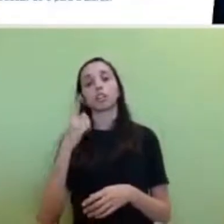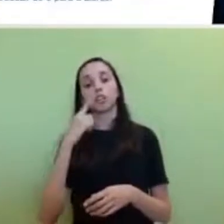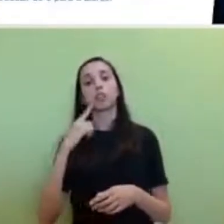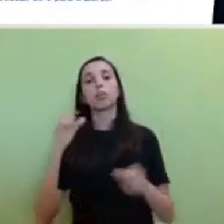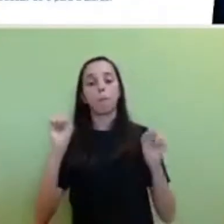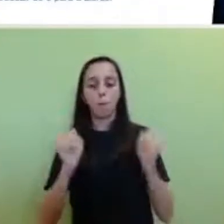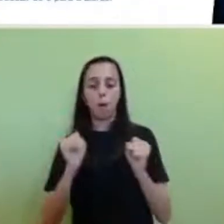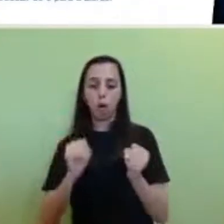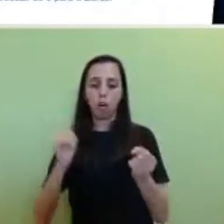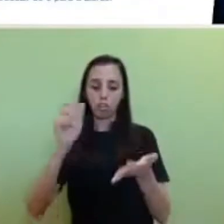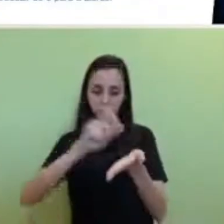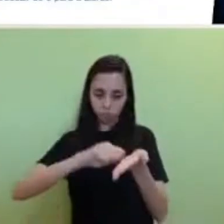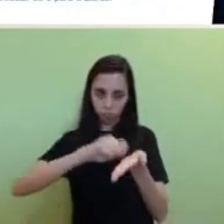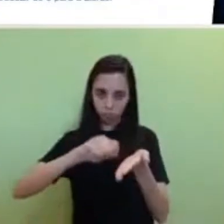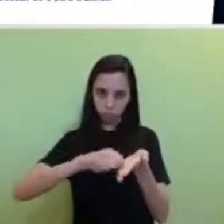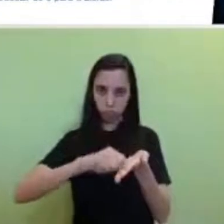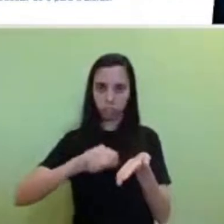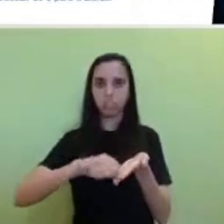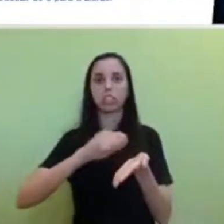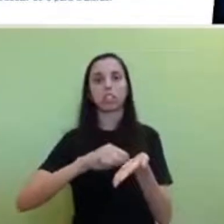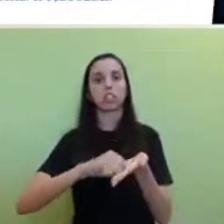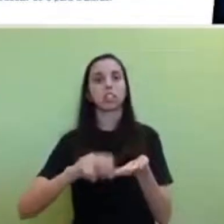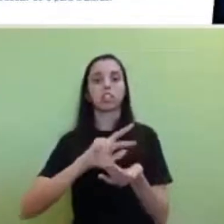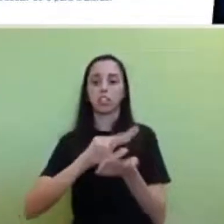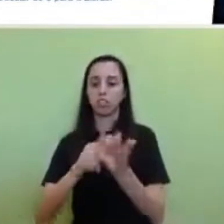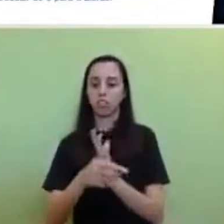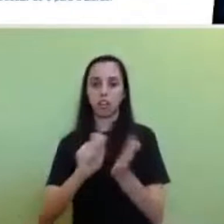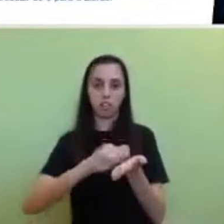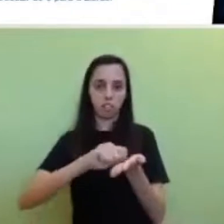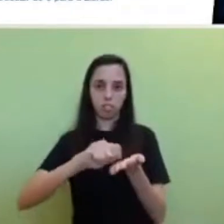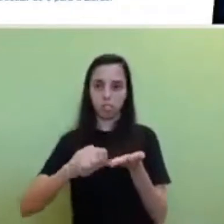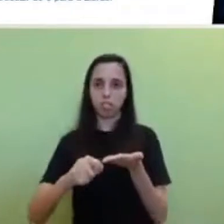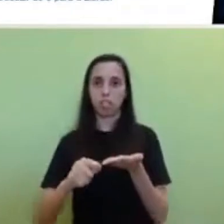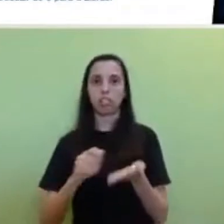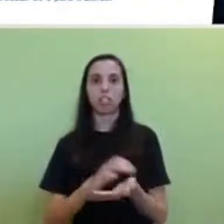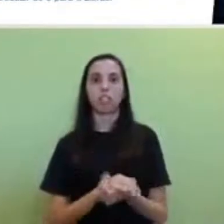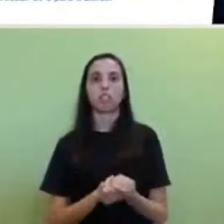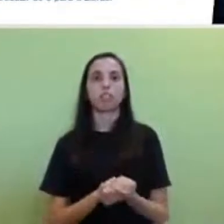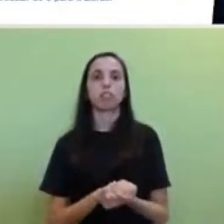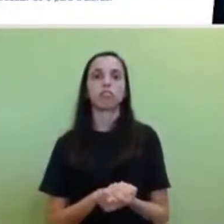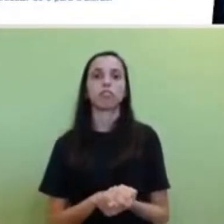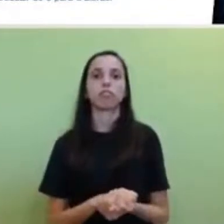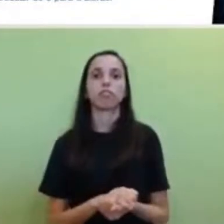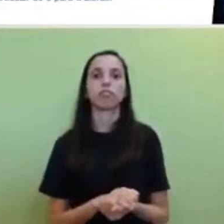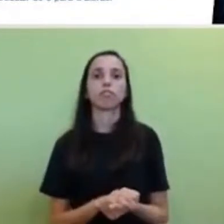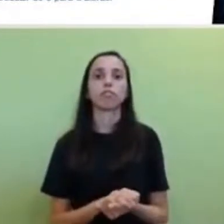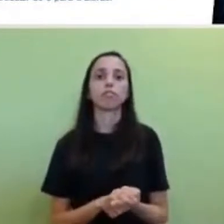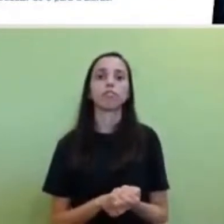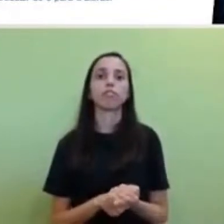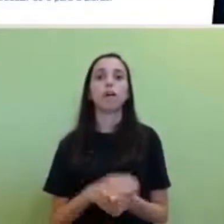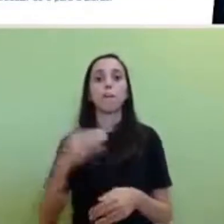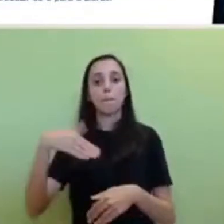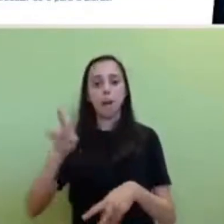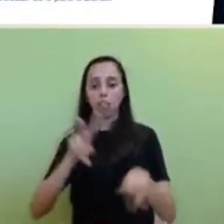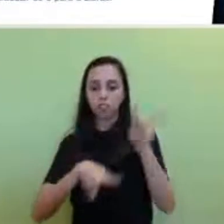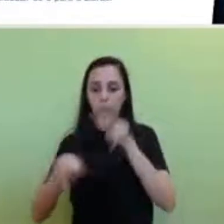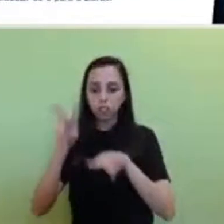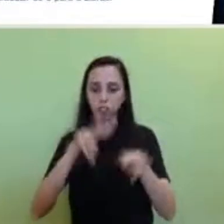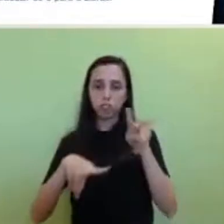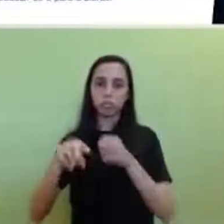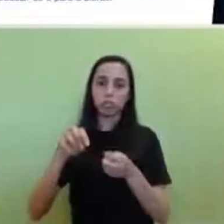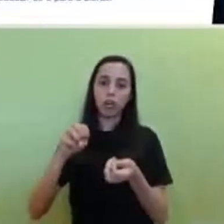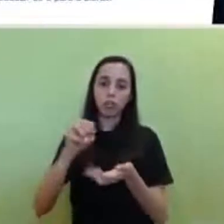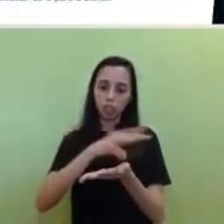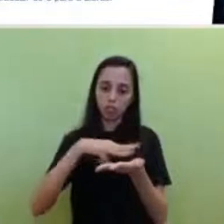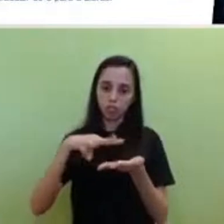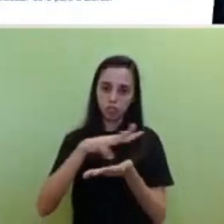nós temos mais de um sistema de escrita para a língua de sinais. Nós temos quatro, pelo menos. O mais usual é o Sign